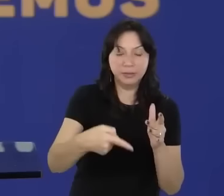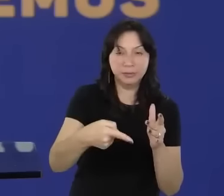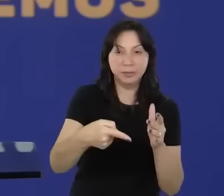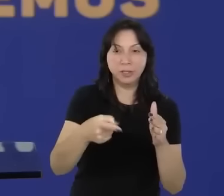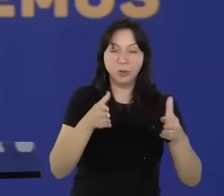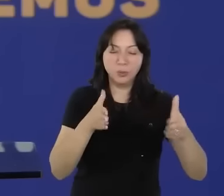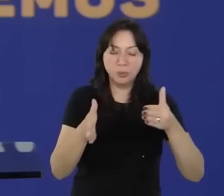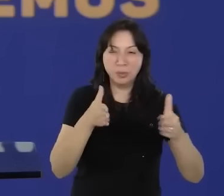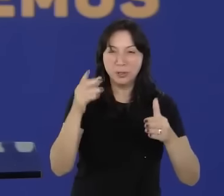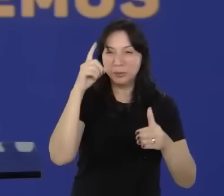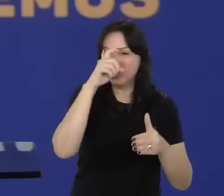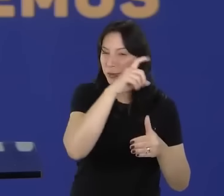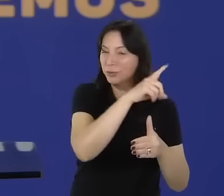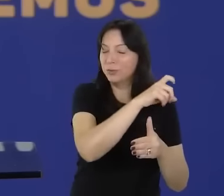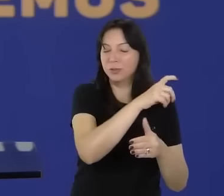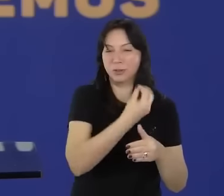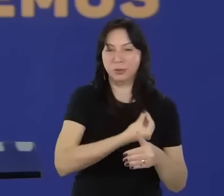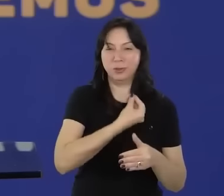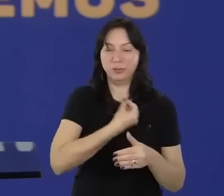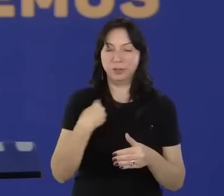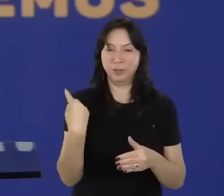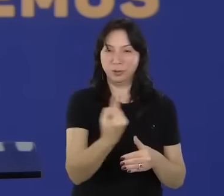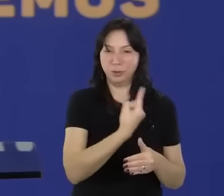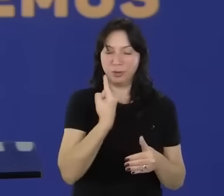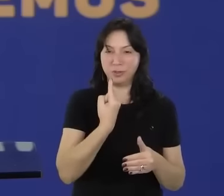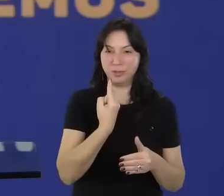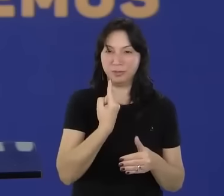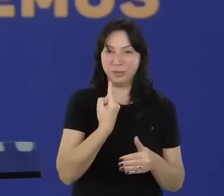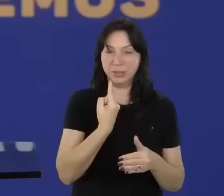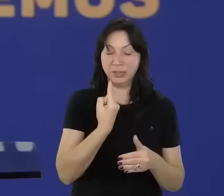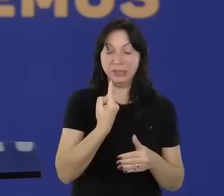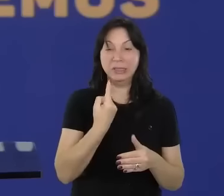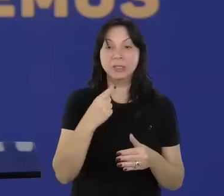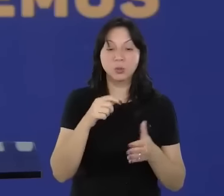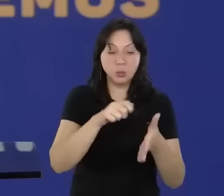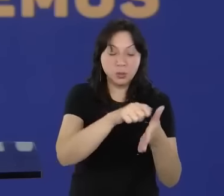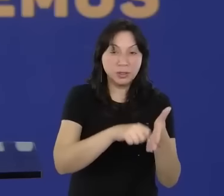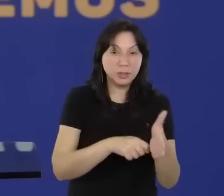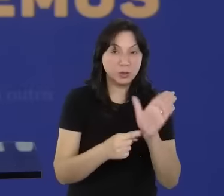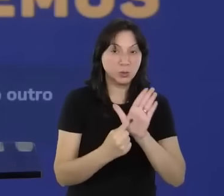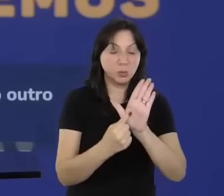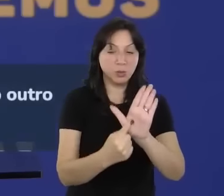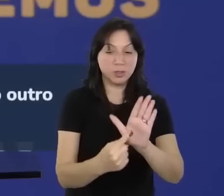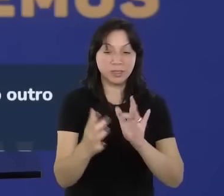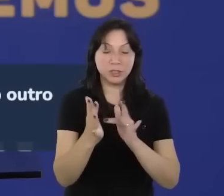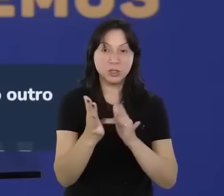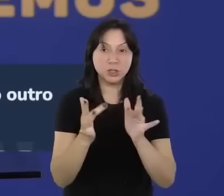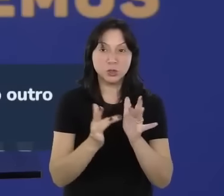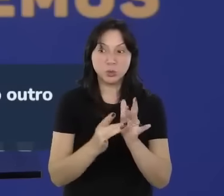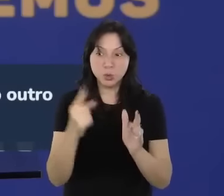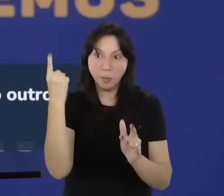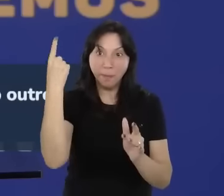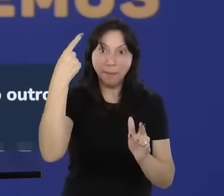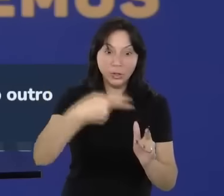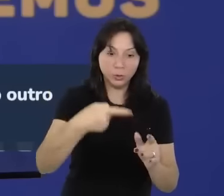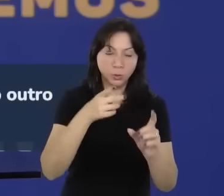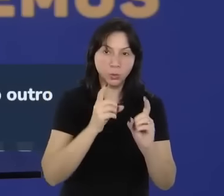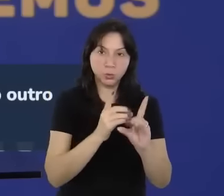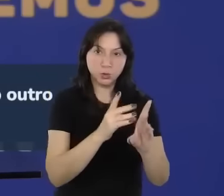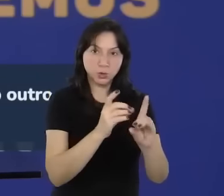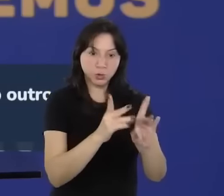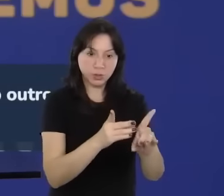comigo o verso 22 logo a seguir impeliu Jesus os discípulos a embarcar e passarem adiante dele para o